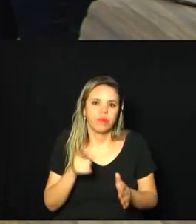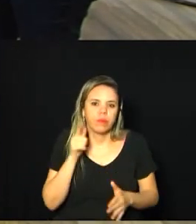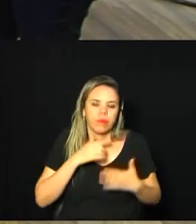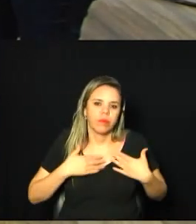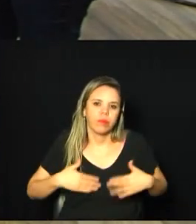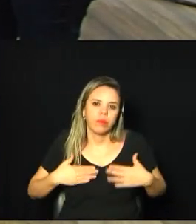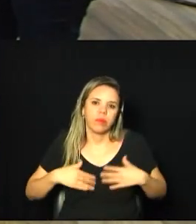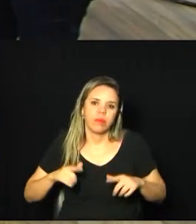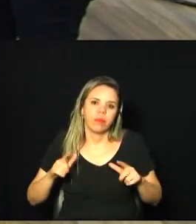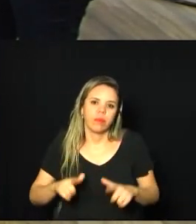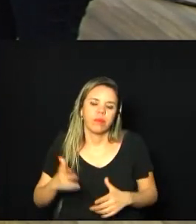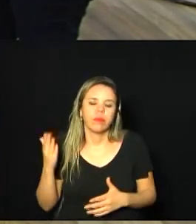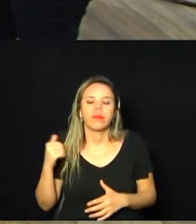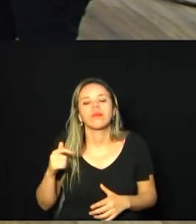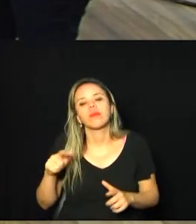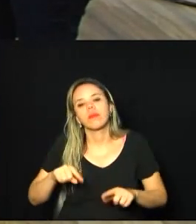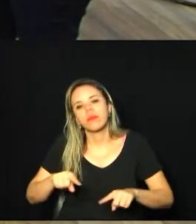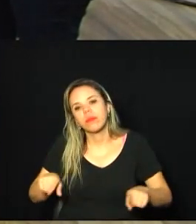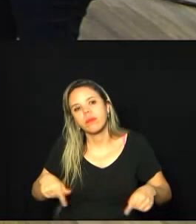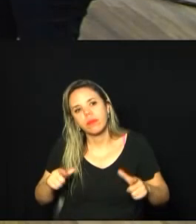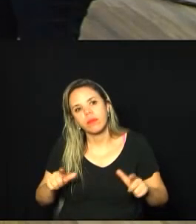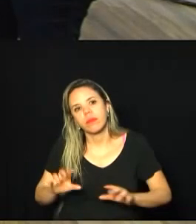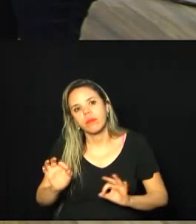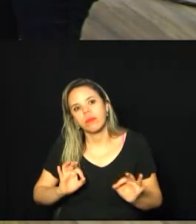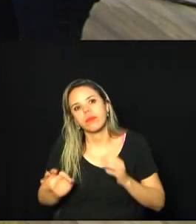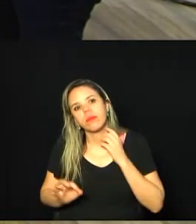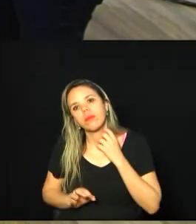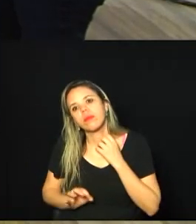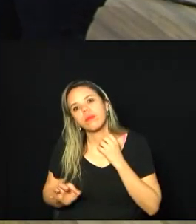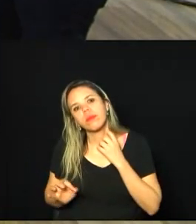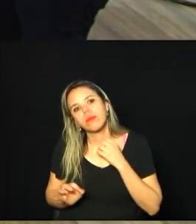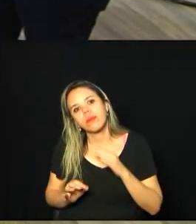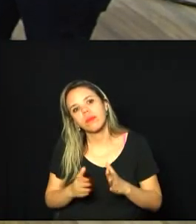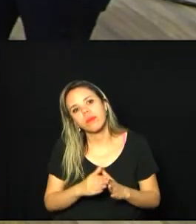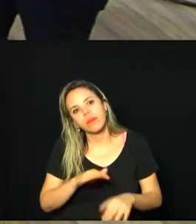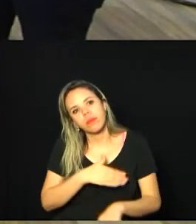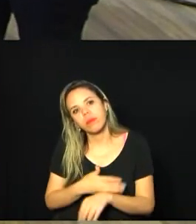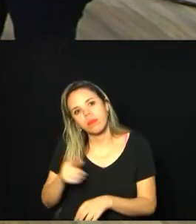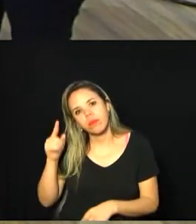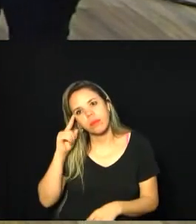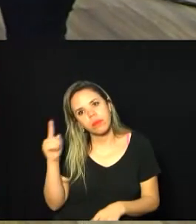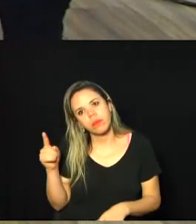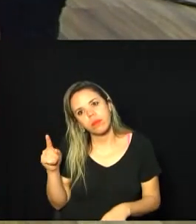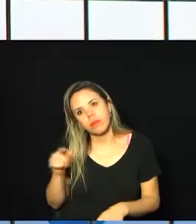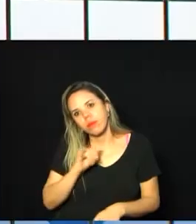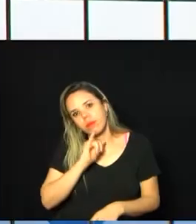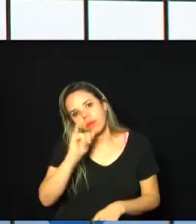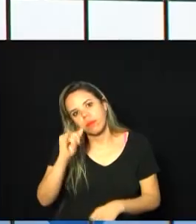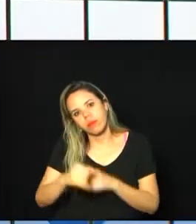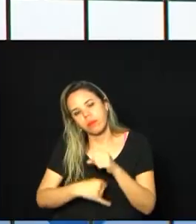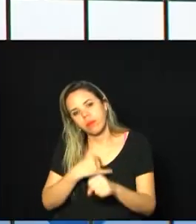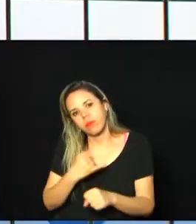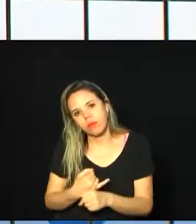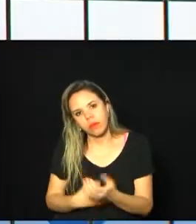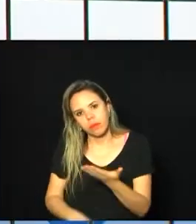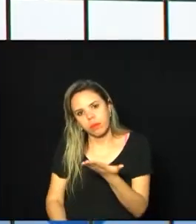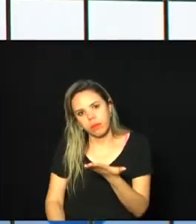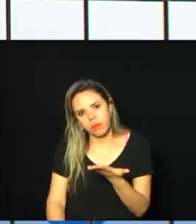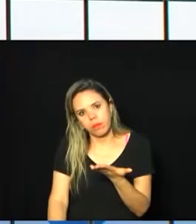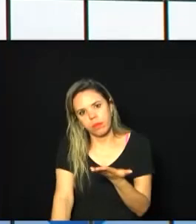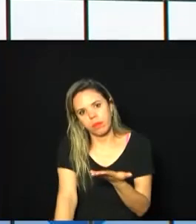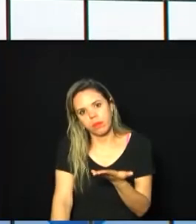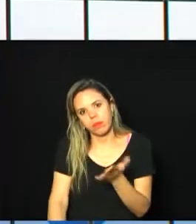ali no local, já sabe onde é a sala. Se organize direito durante o dia, né? Isso mesmo. E a gente vai falar o site, então, onde é